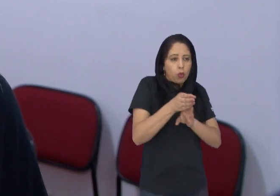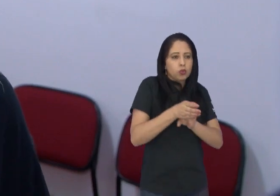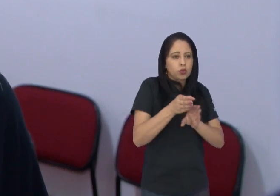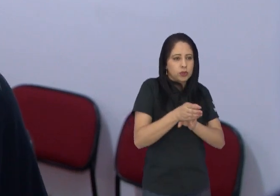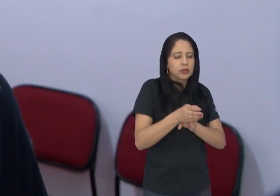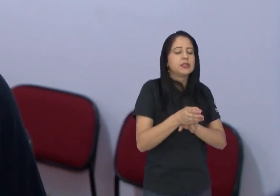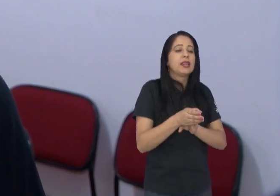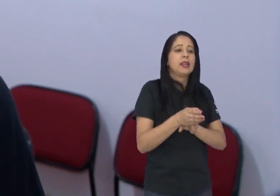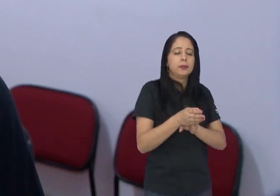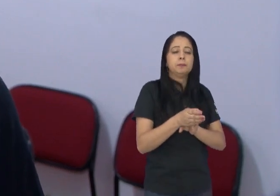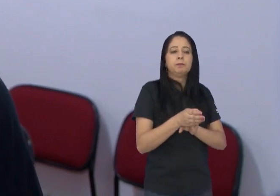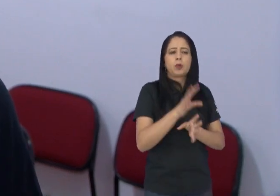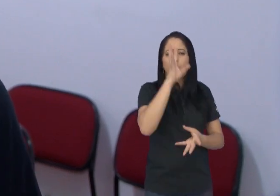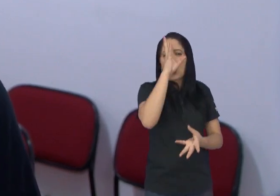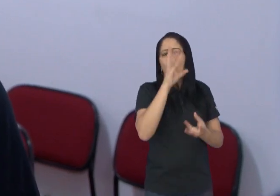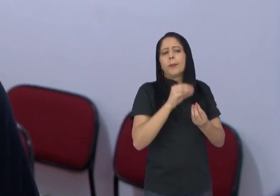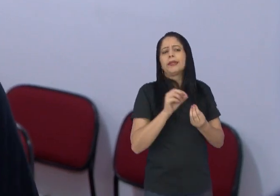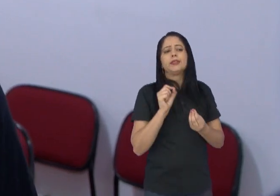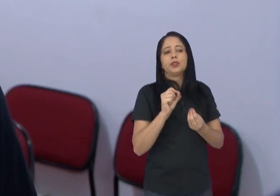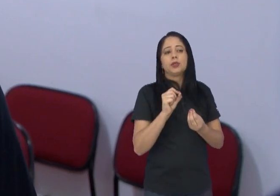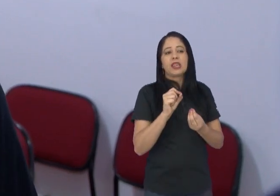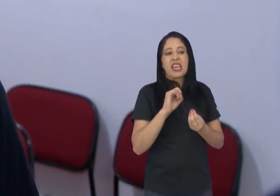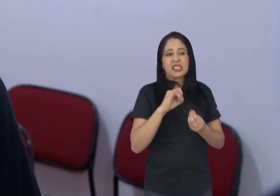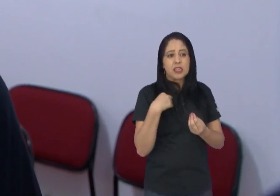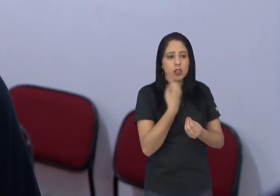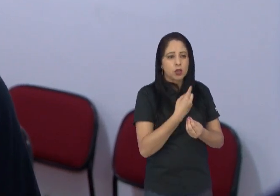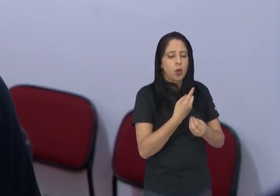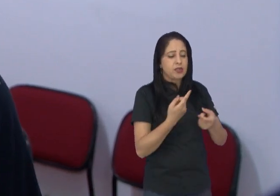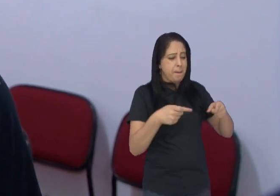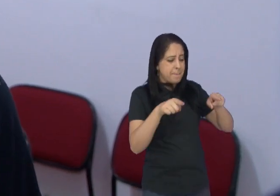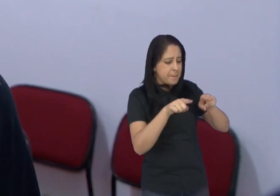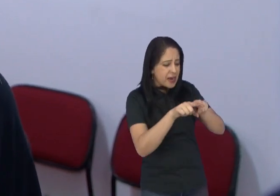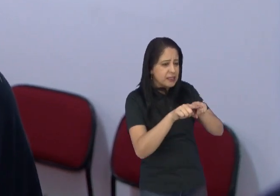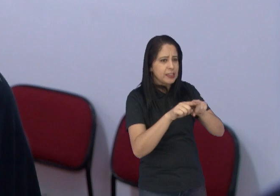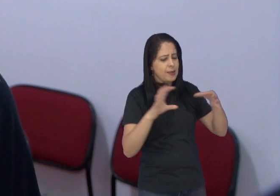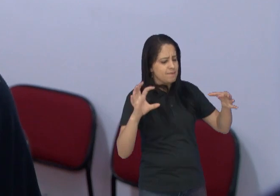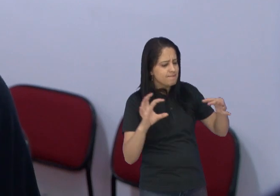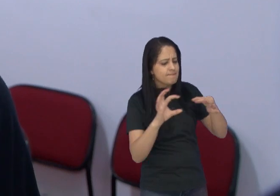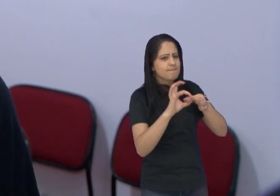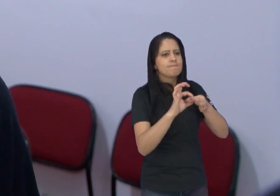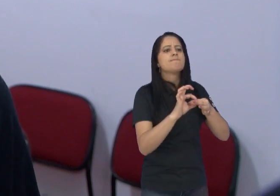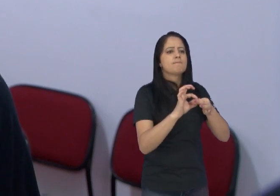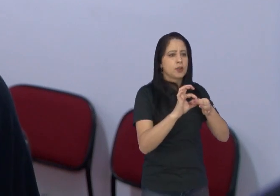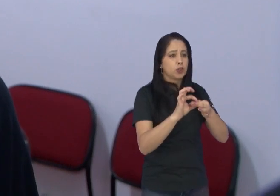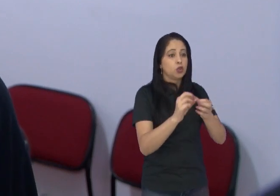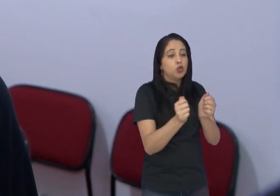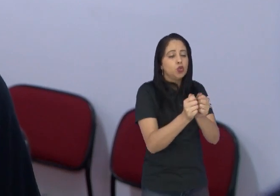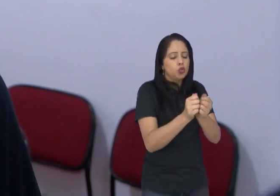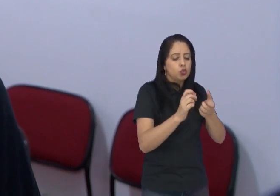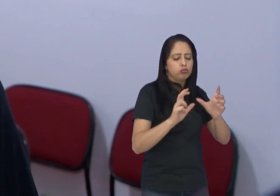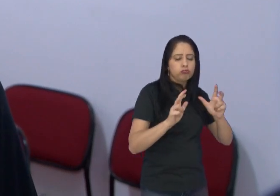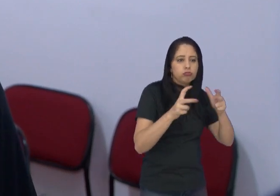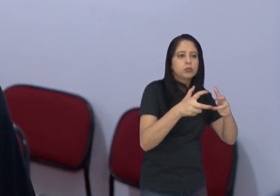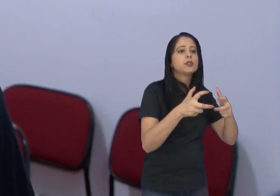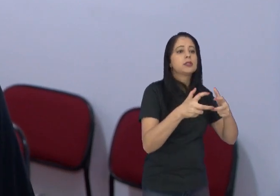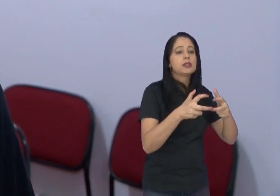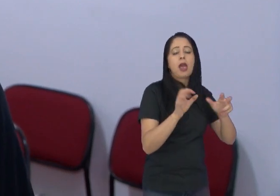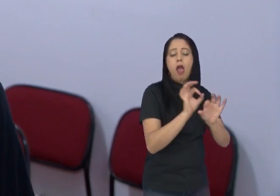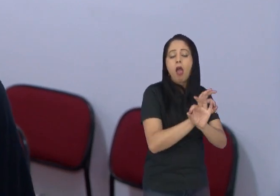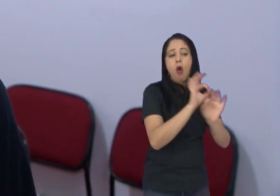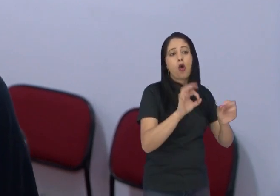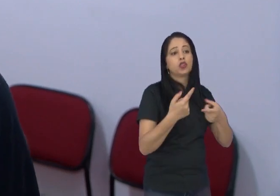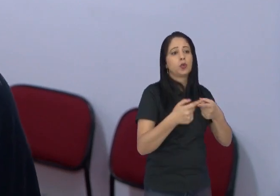estreitamento com a Câmara Municipal ela é fundamental, né? Esse entrelaçamento ele fortalece as